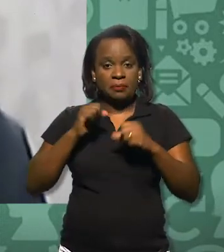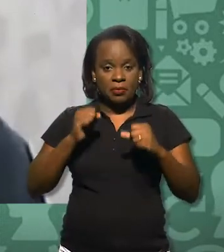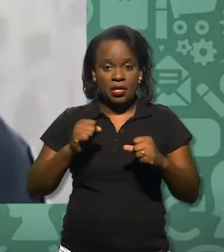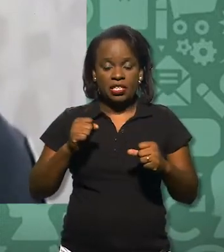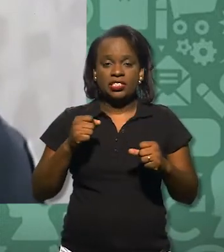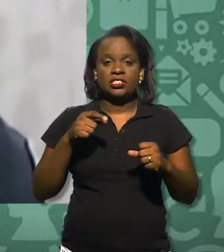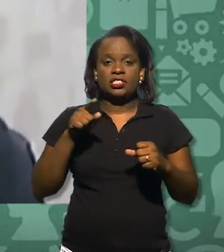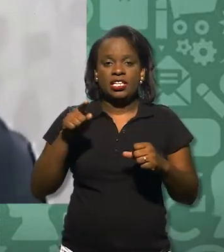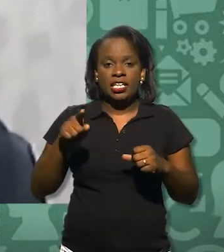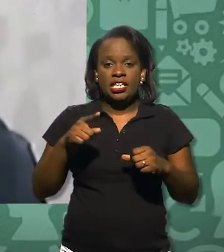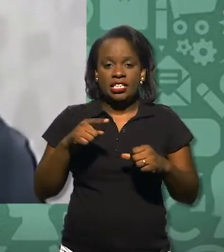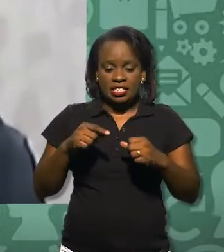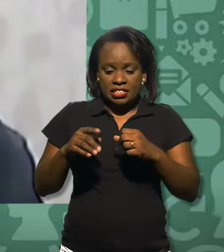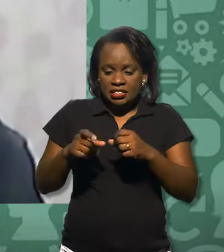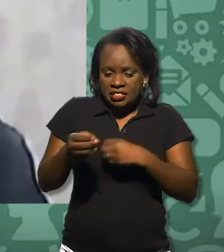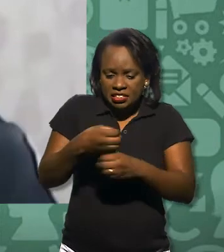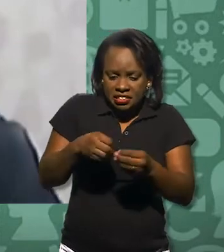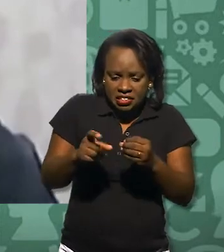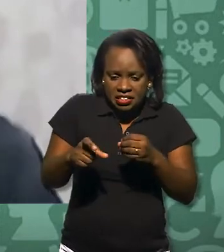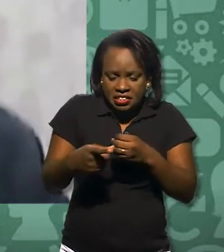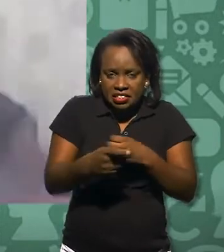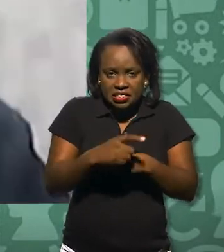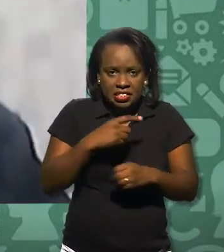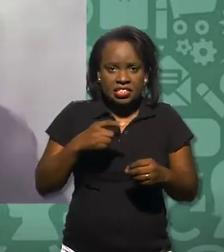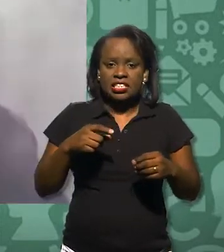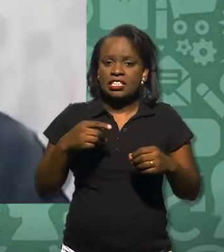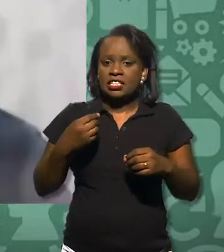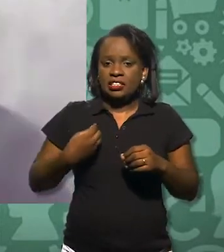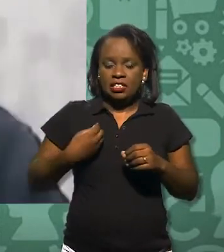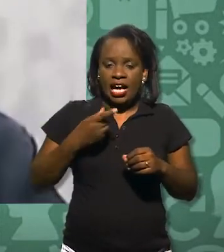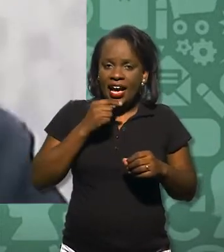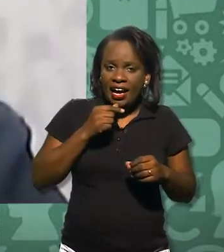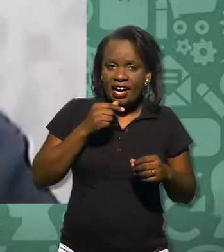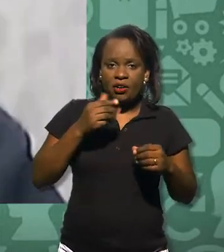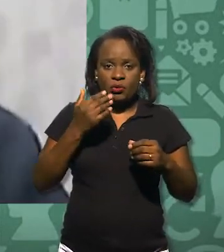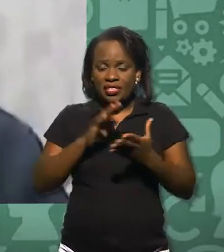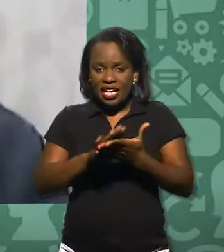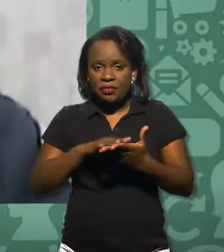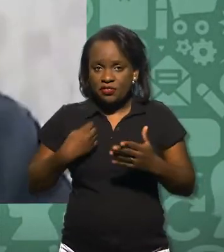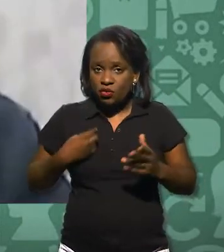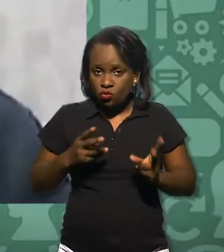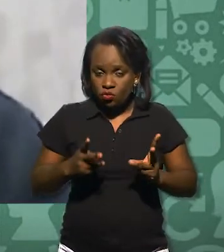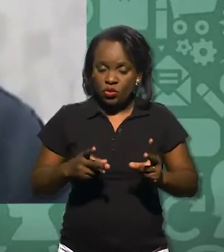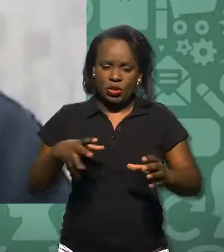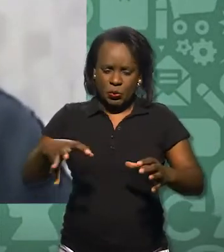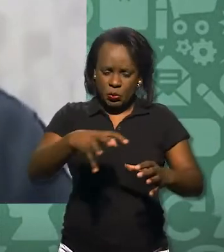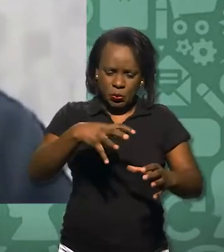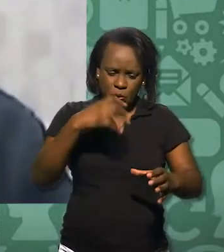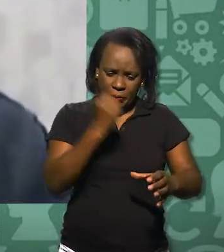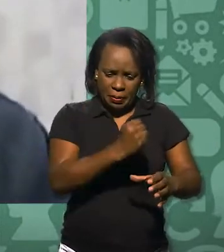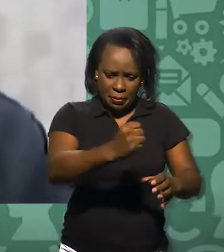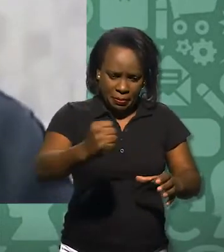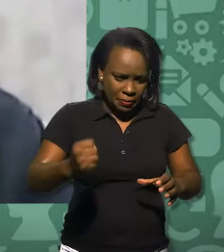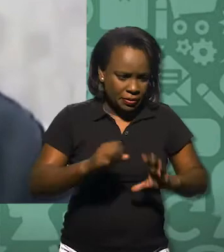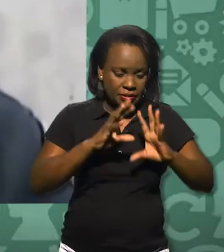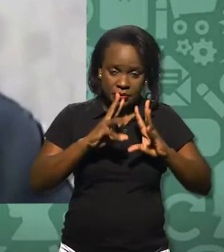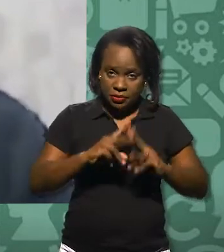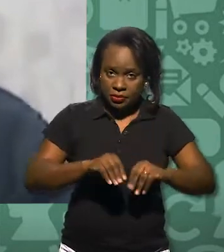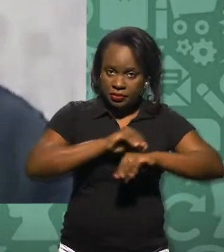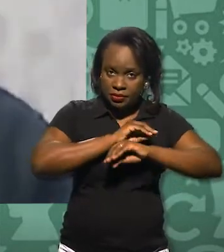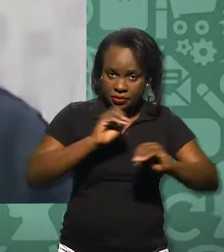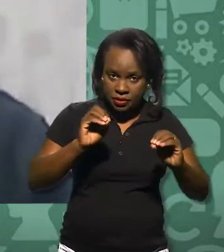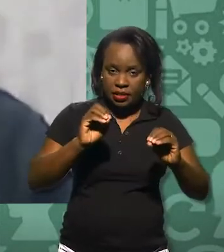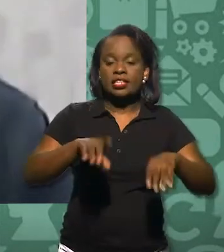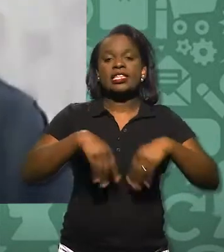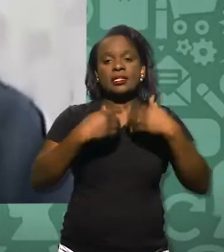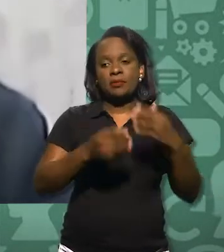que conseguem sobreviver em locais mais sem umidade, sem alimento, e consegue fazer essa esterilização. Depois, esse lixo comum